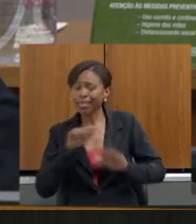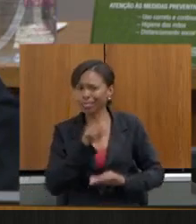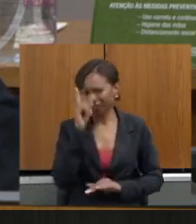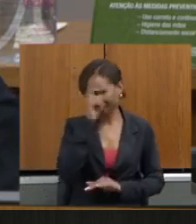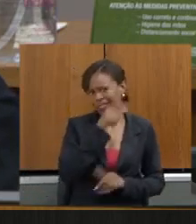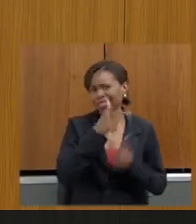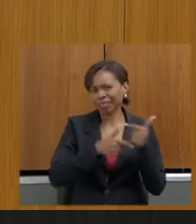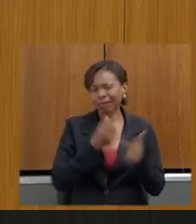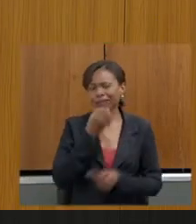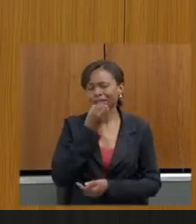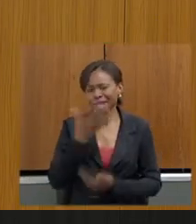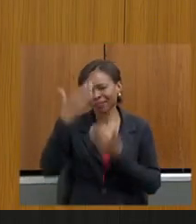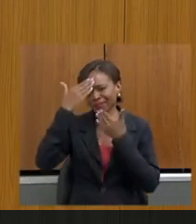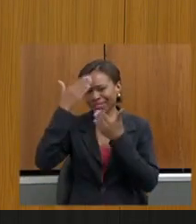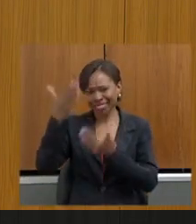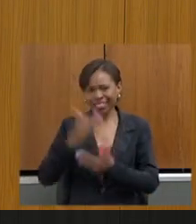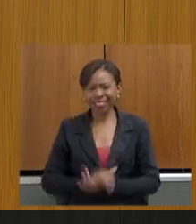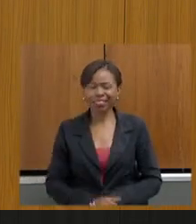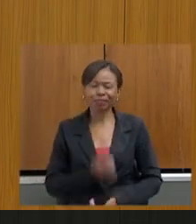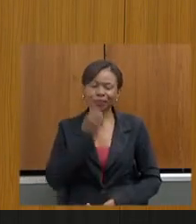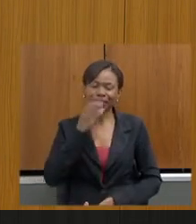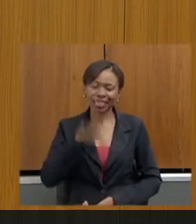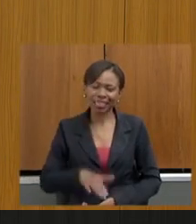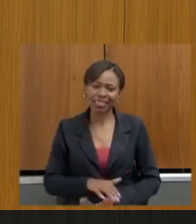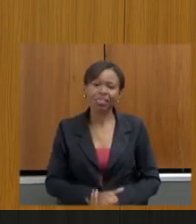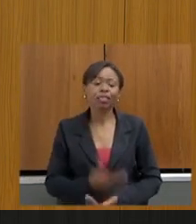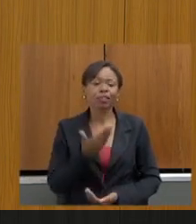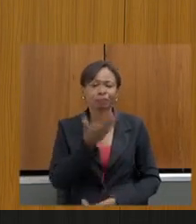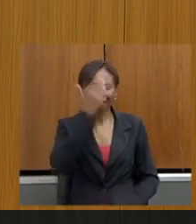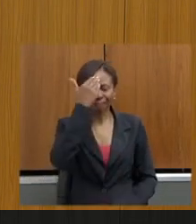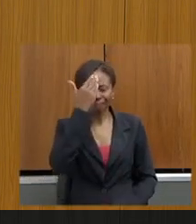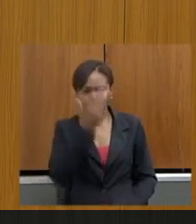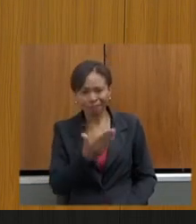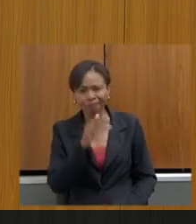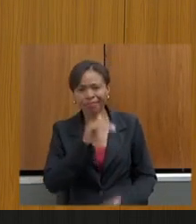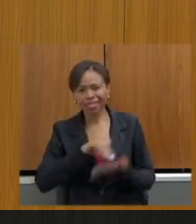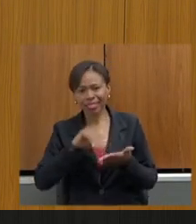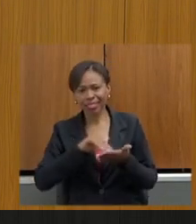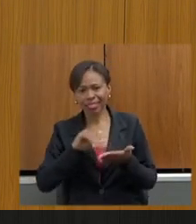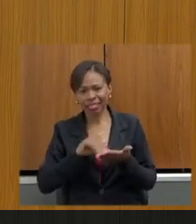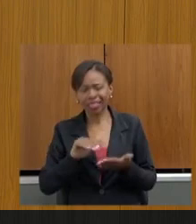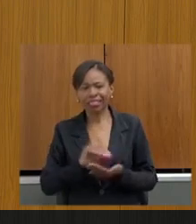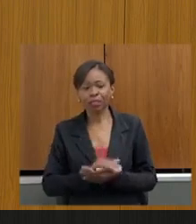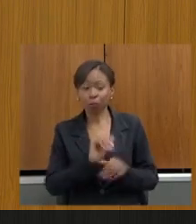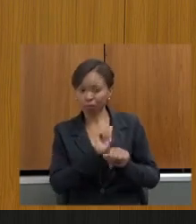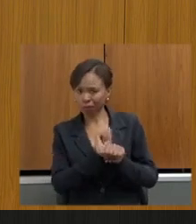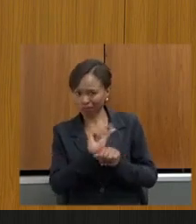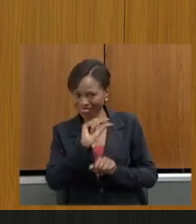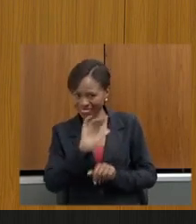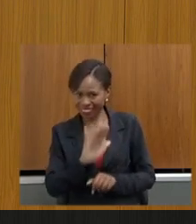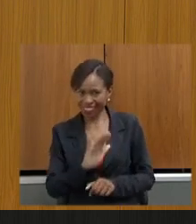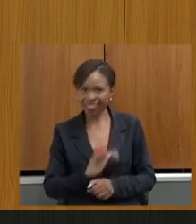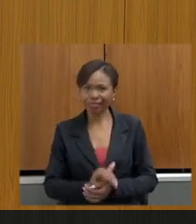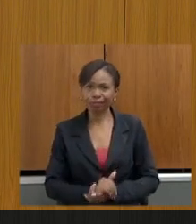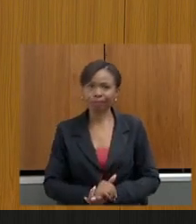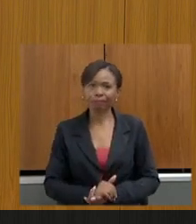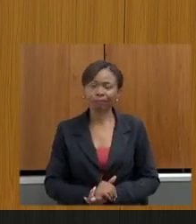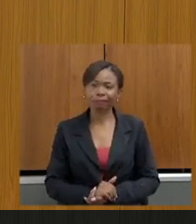uma boa tarde e agradecemos a secretário objetivo é ser um